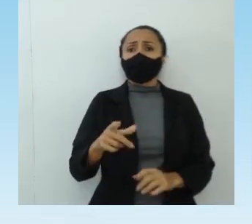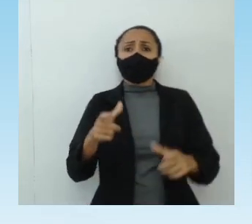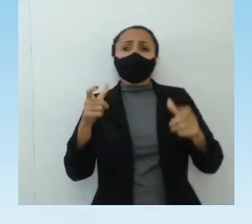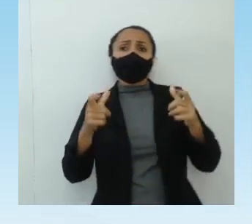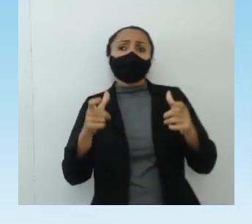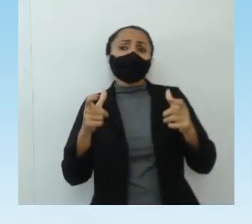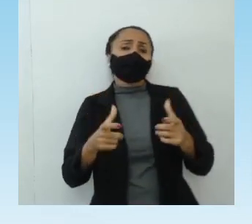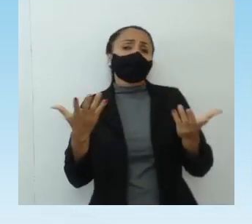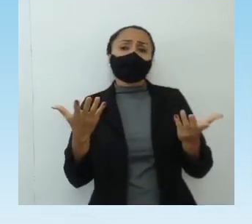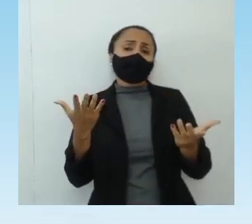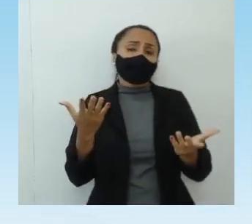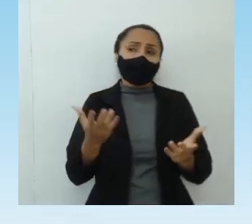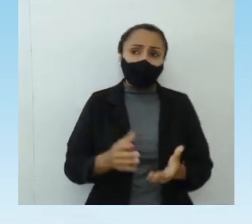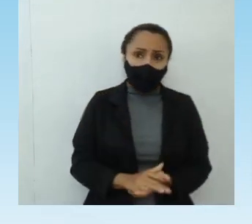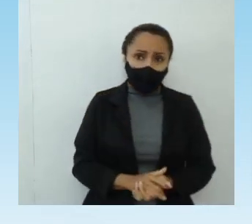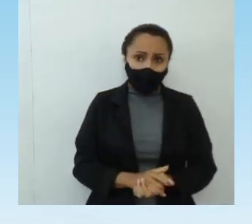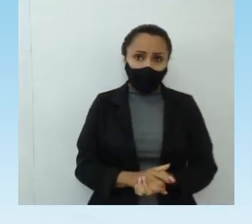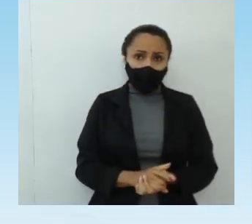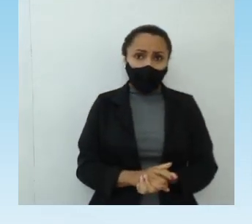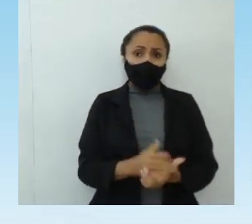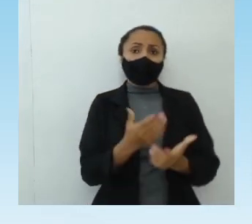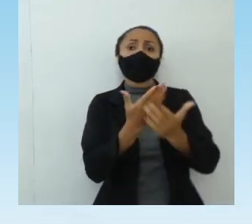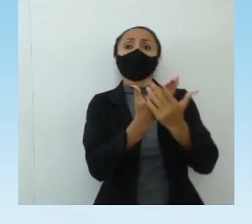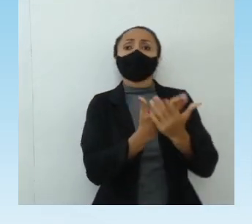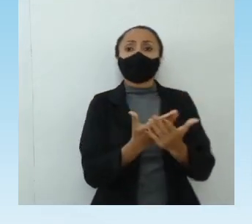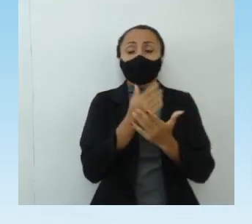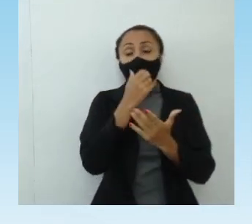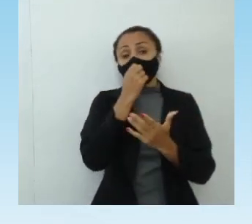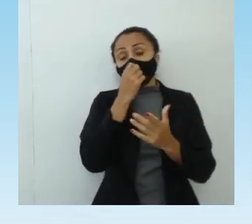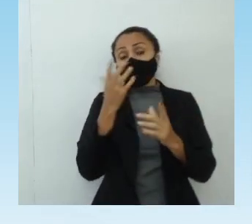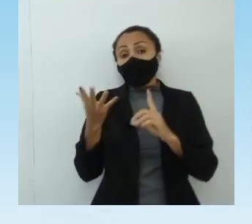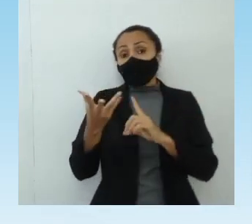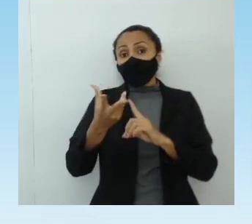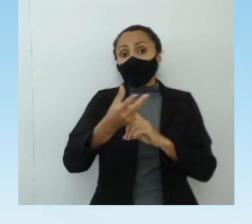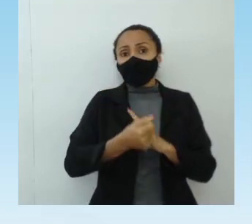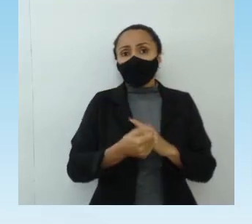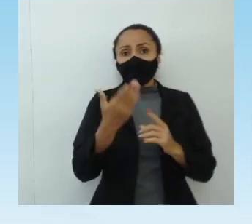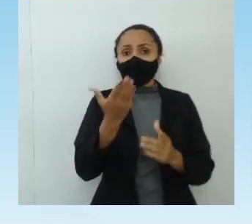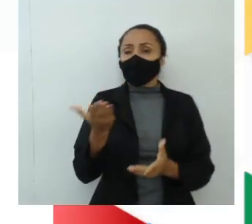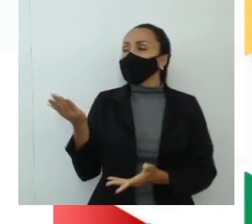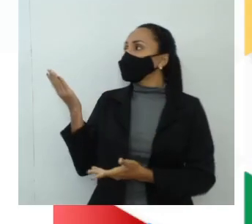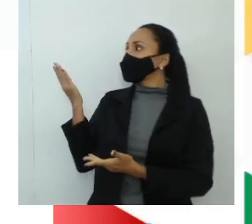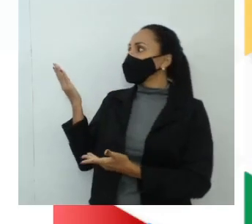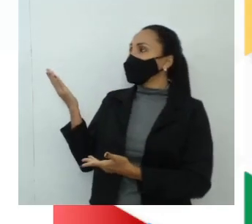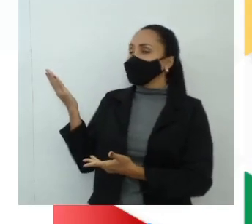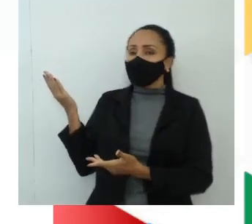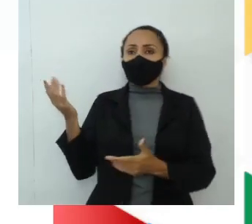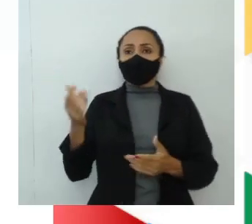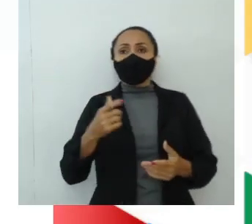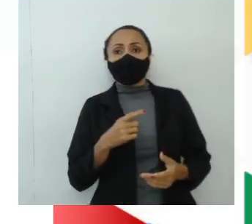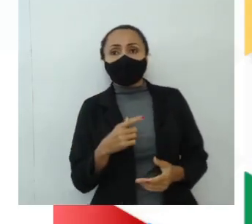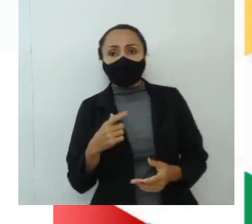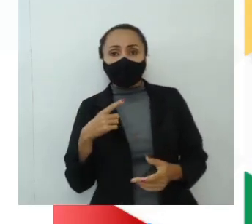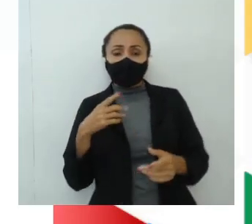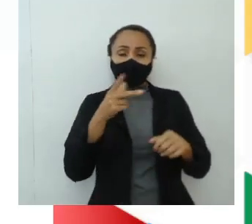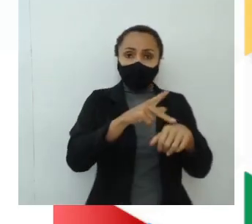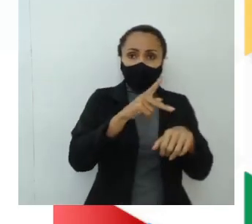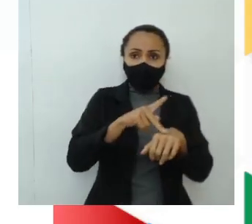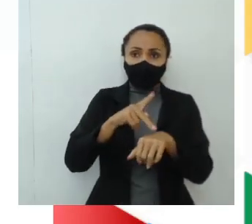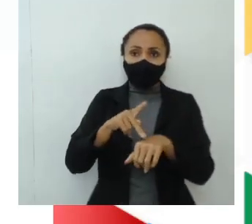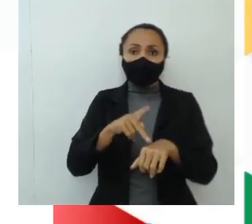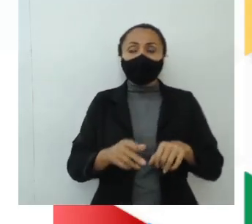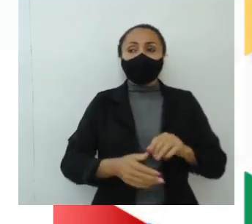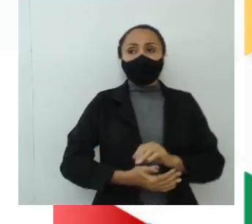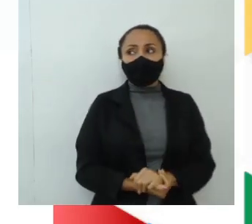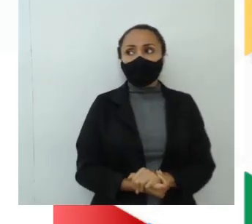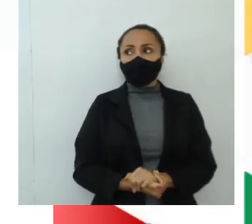de verdade? Olha, vou te mostrar nas artes. Um quadro aí contendo um mosaico, né, que trabalha